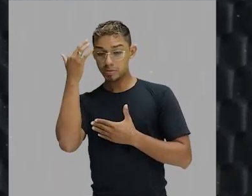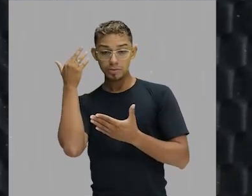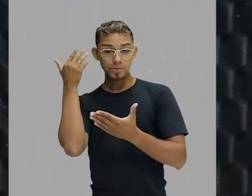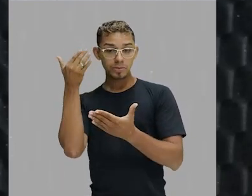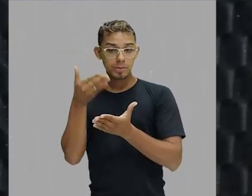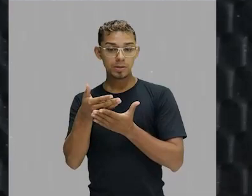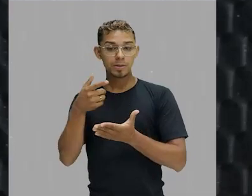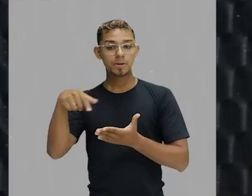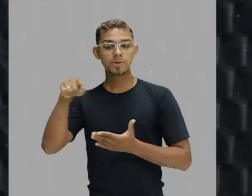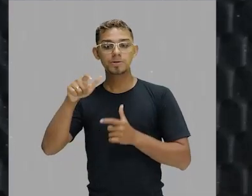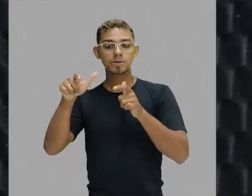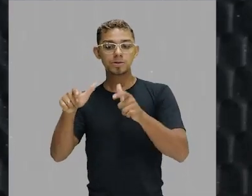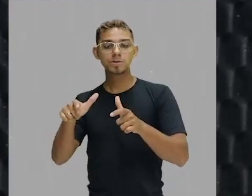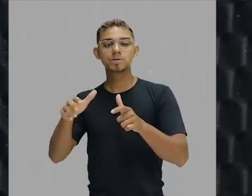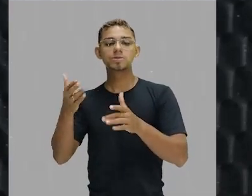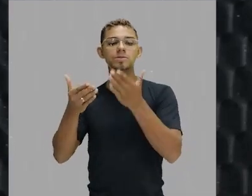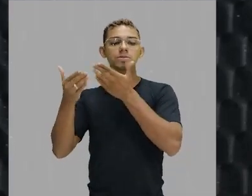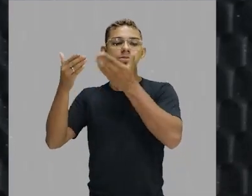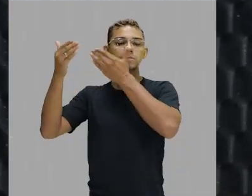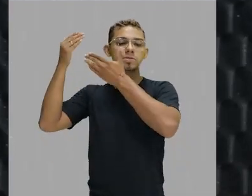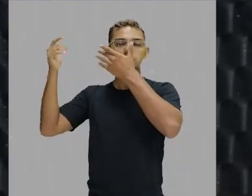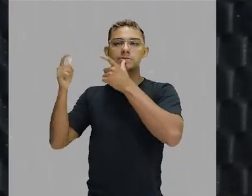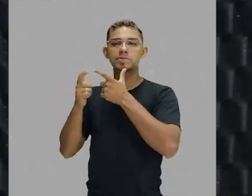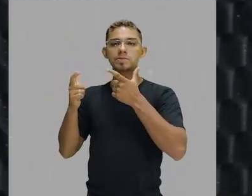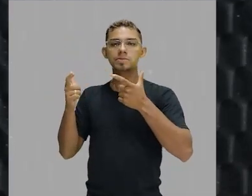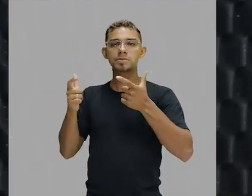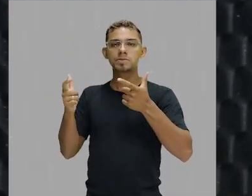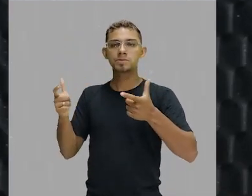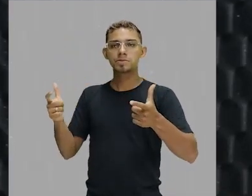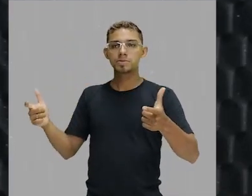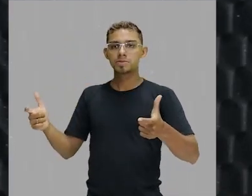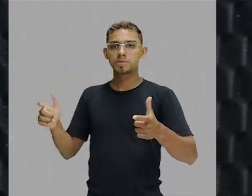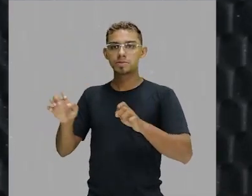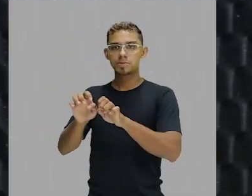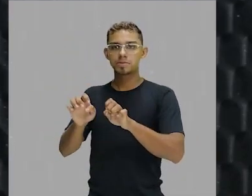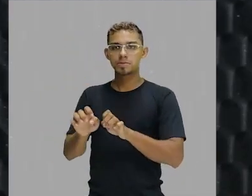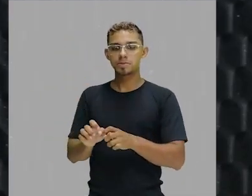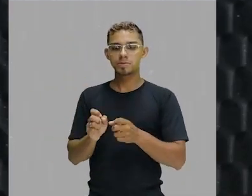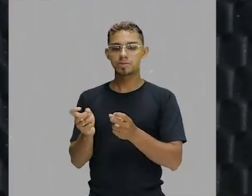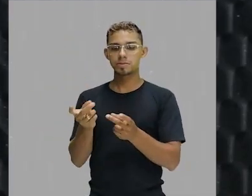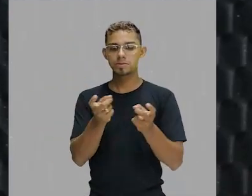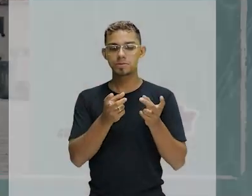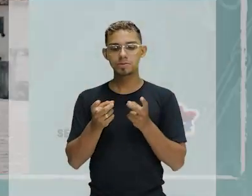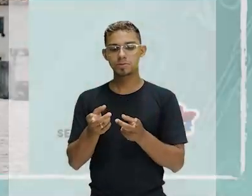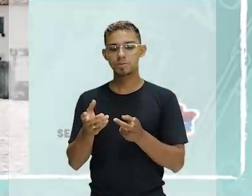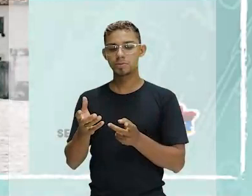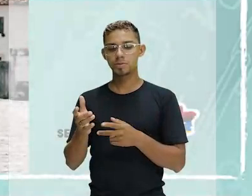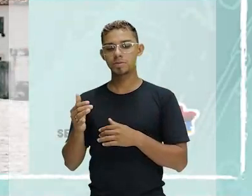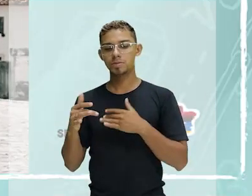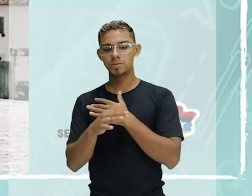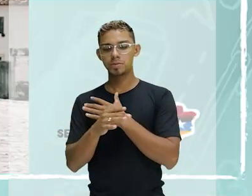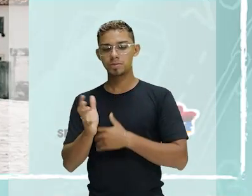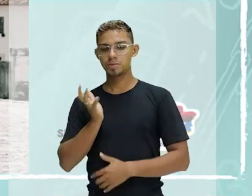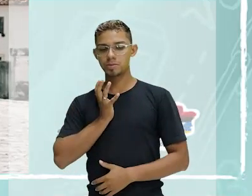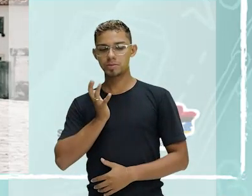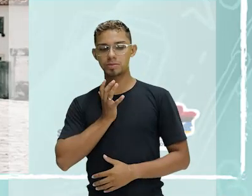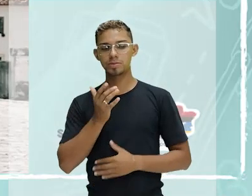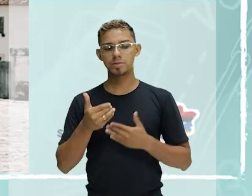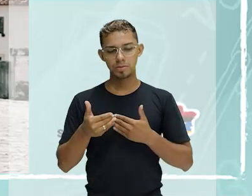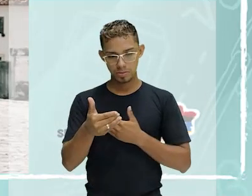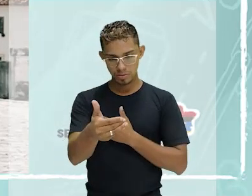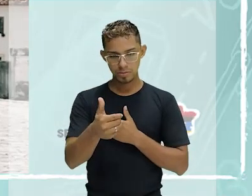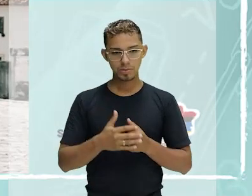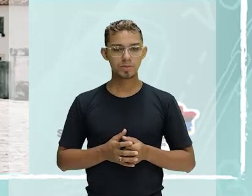nesses locais havia uma grande estrutura de comércio, as cidades eram ricas. E aí você começa a perceber a partir